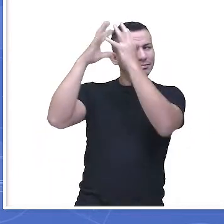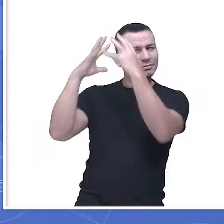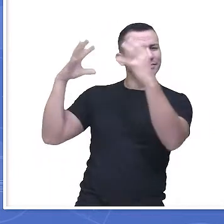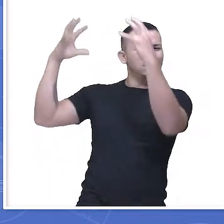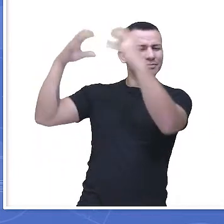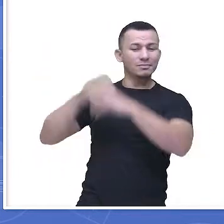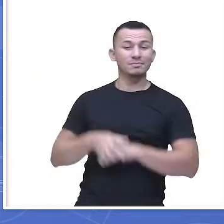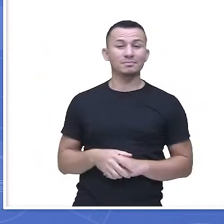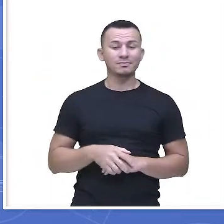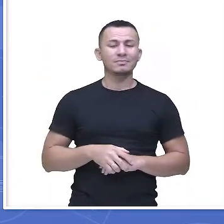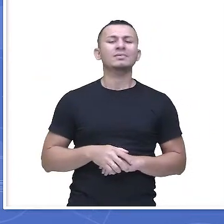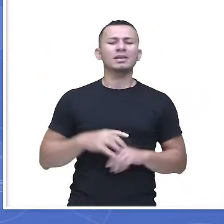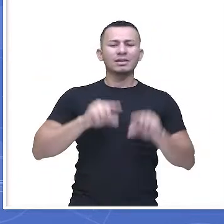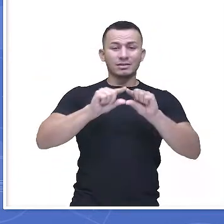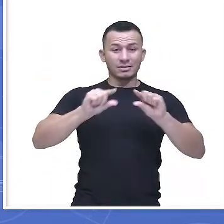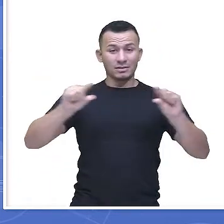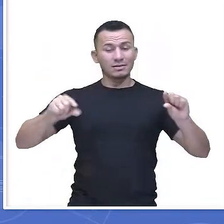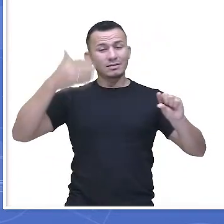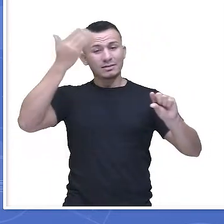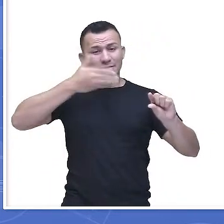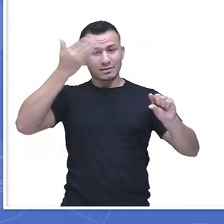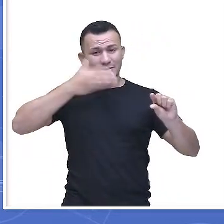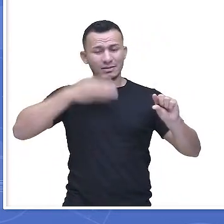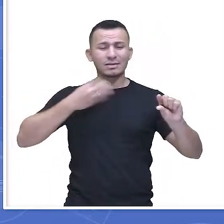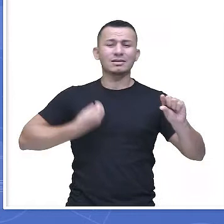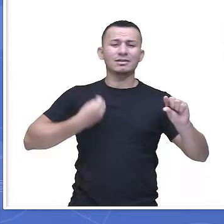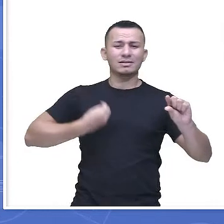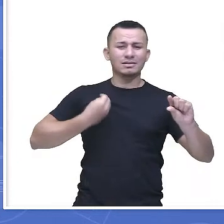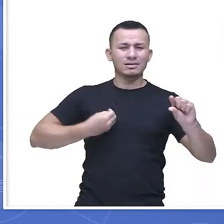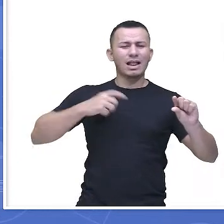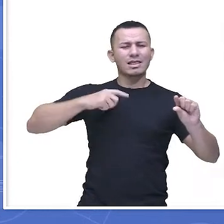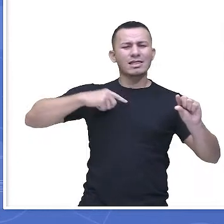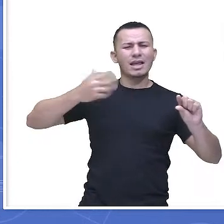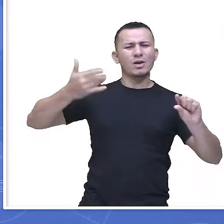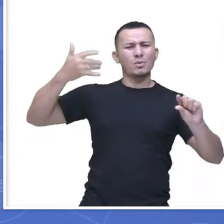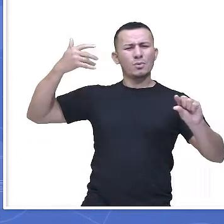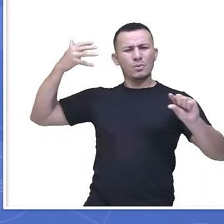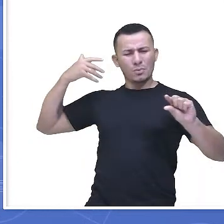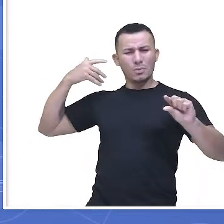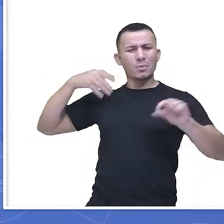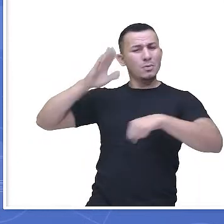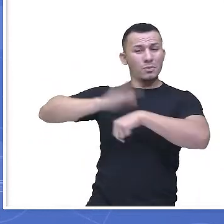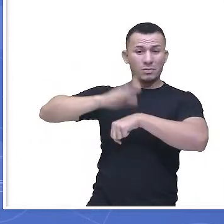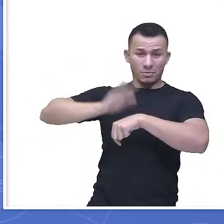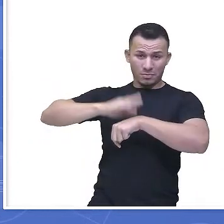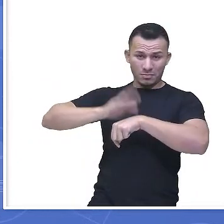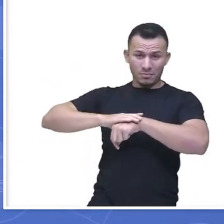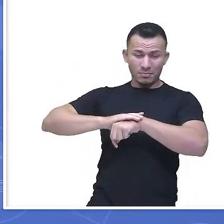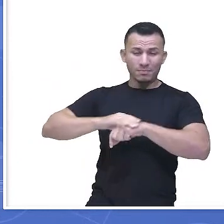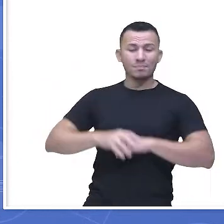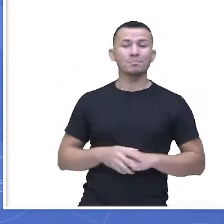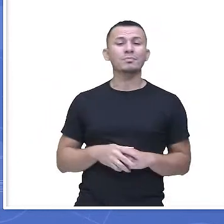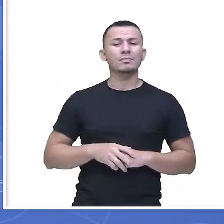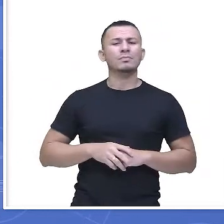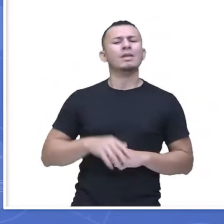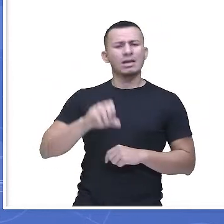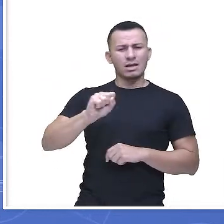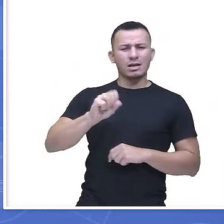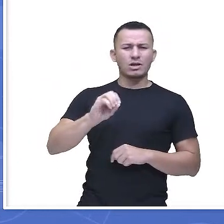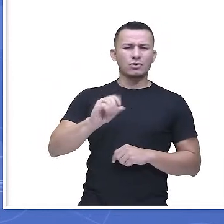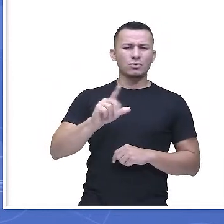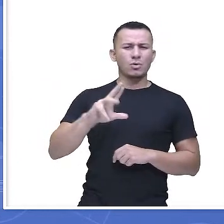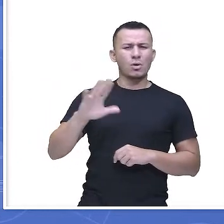Os micro-organismos surgem por geração espontânea. A solução nutritiva contém